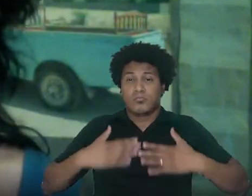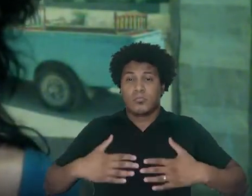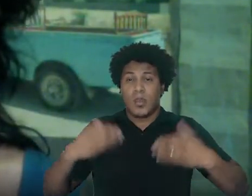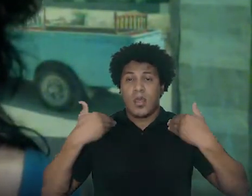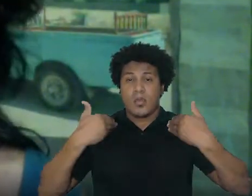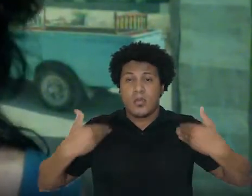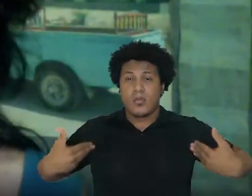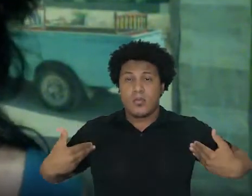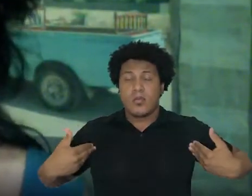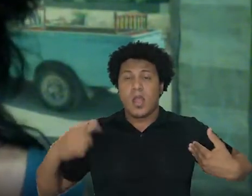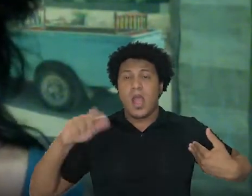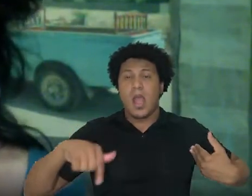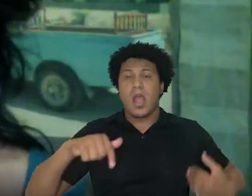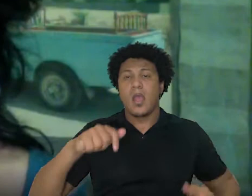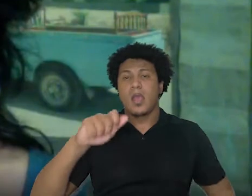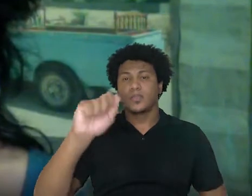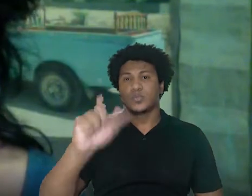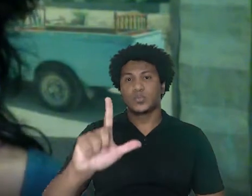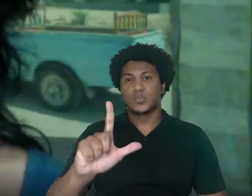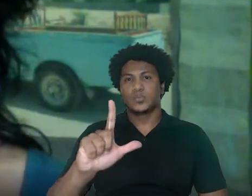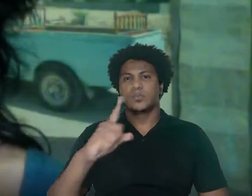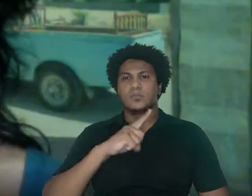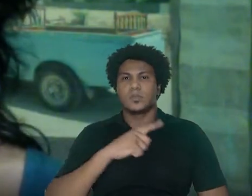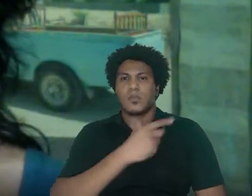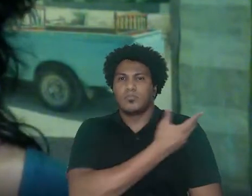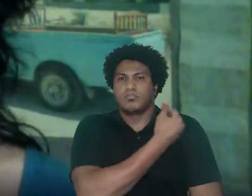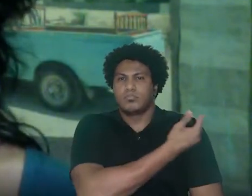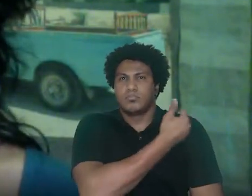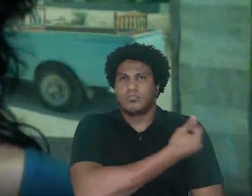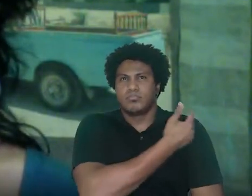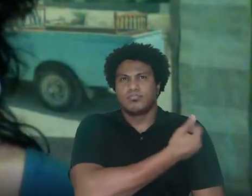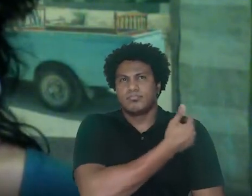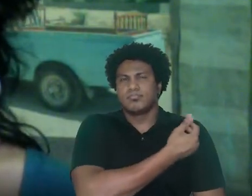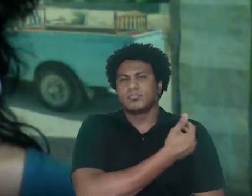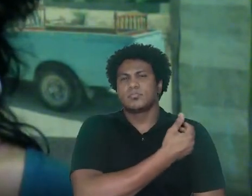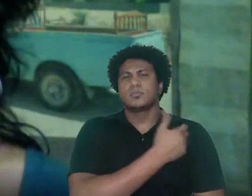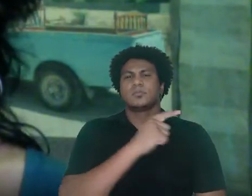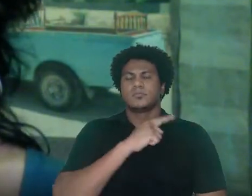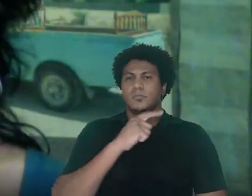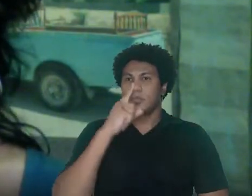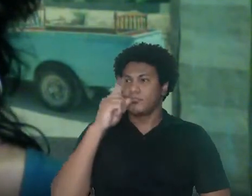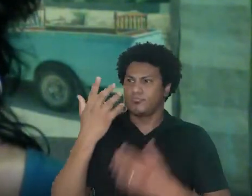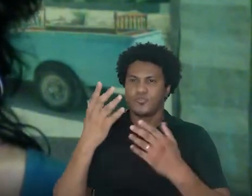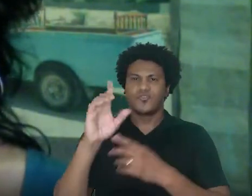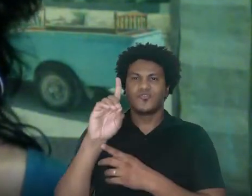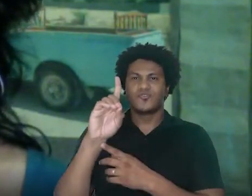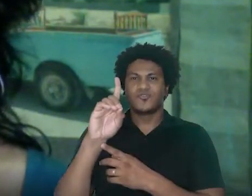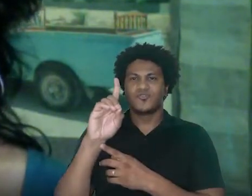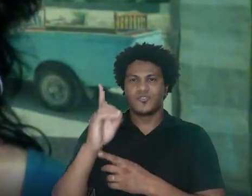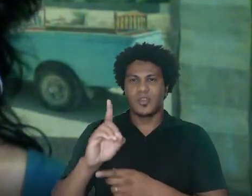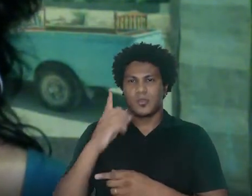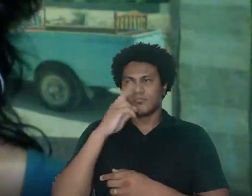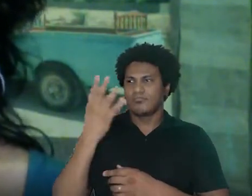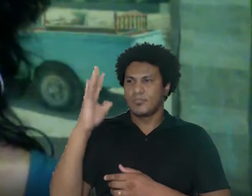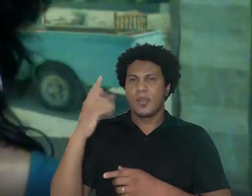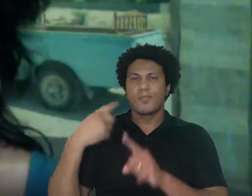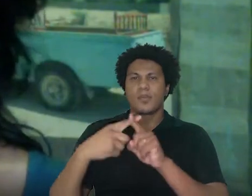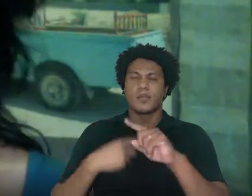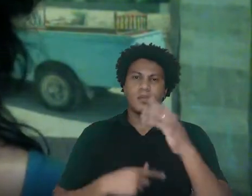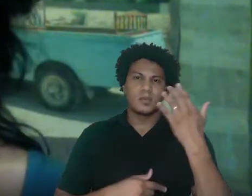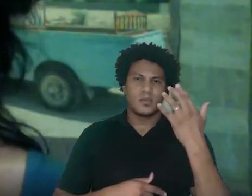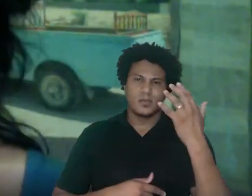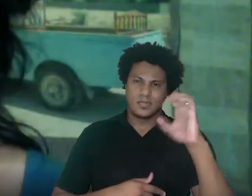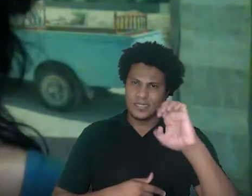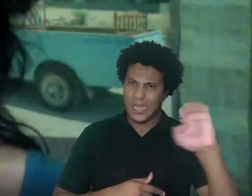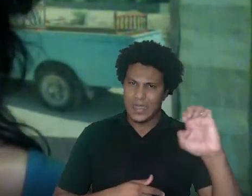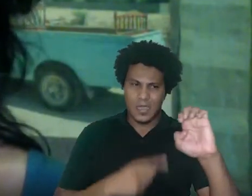nem pequena. E tô usando uma camiseta regata azul. Tenho tatuagem nos ombros, gesticulo muito a minha